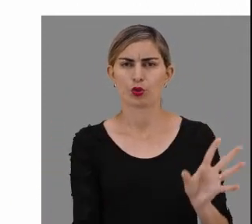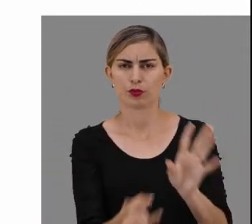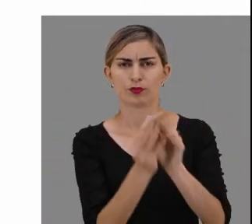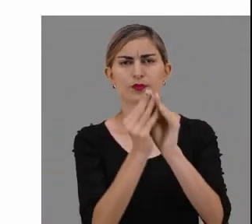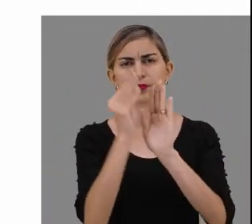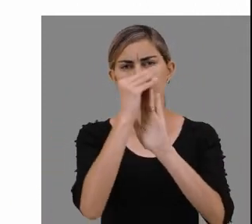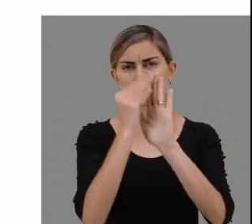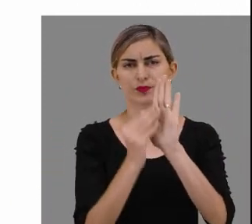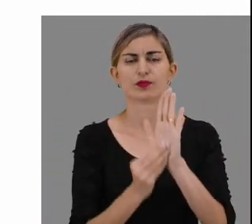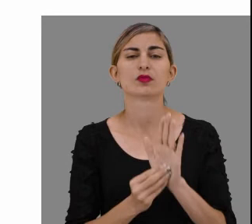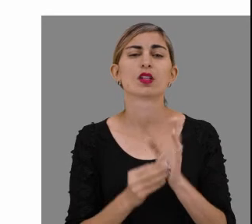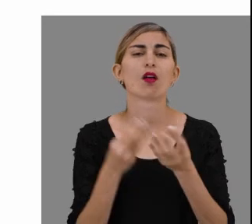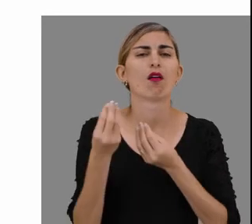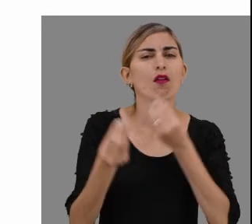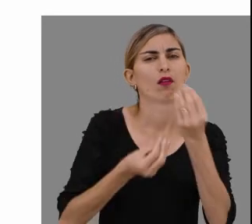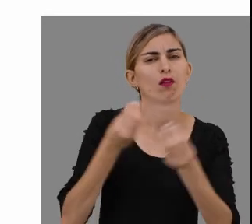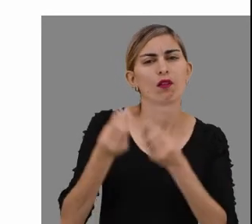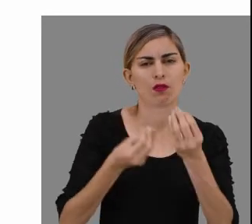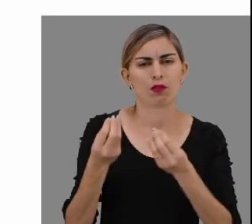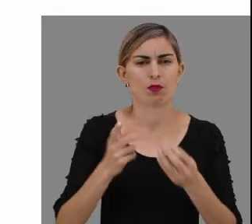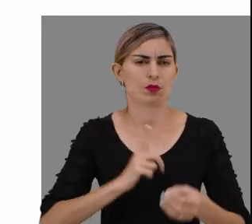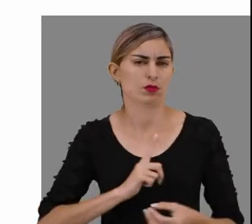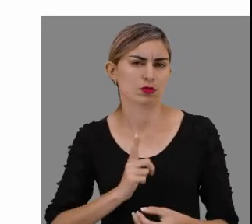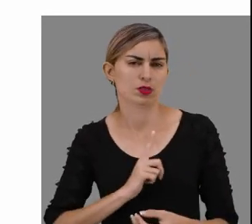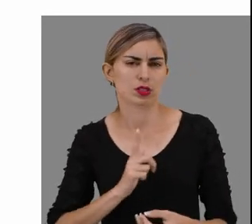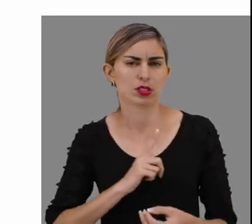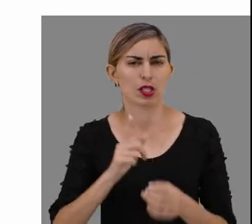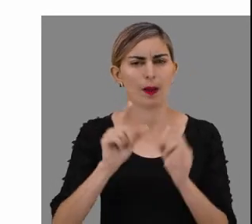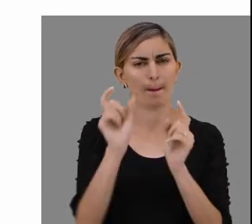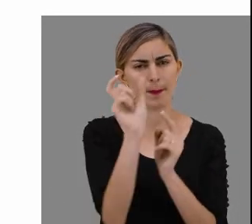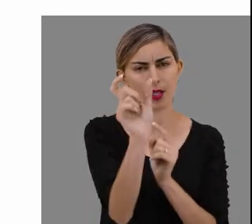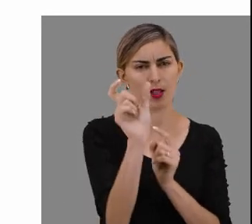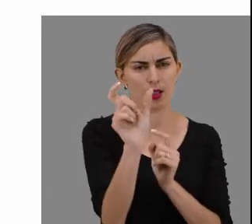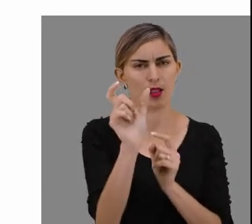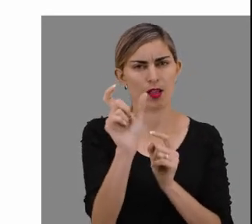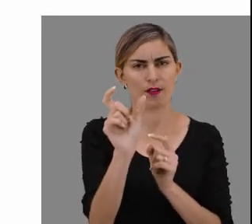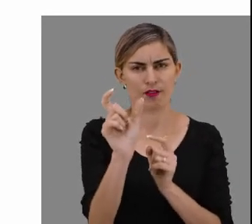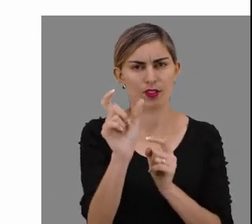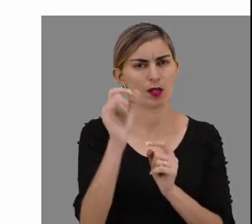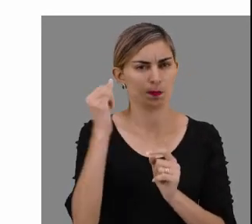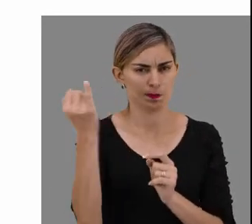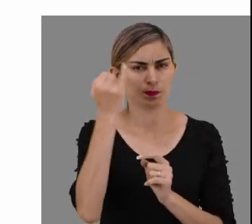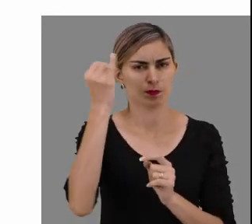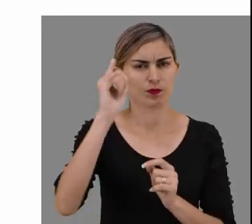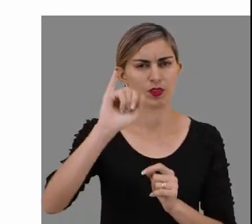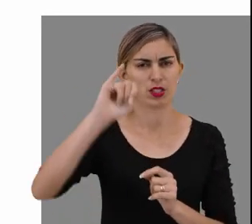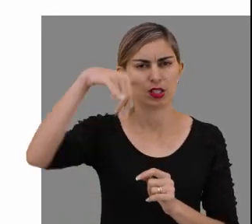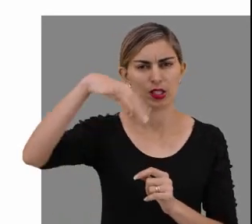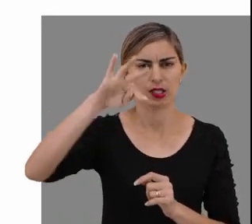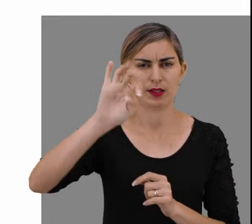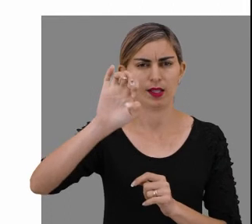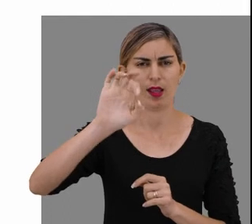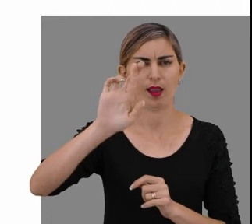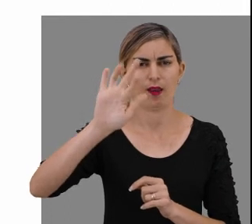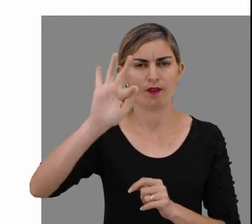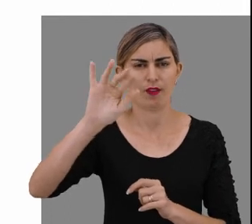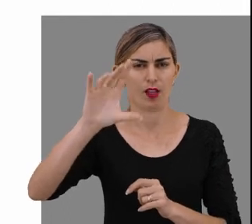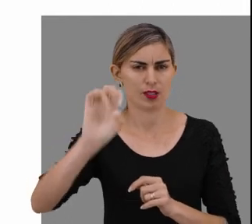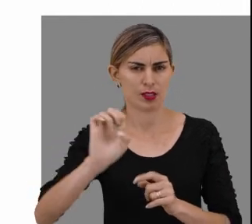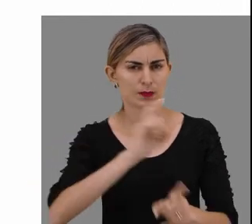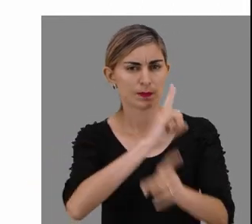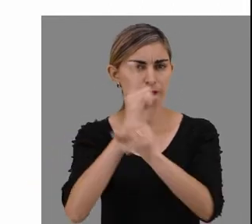poderemos implementar uma interface da seguinte maneira. Nós temos a nossa palavra-chave interface,